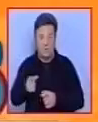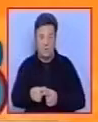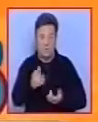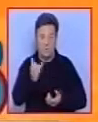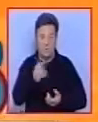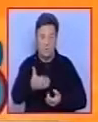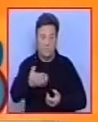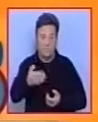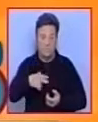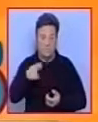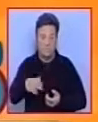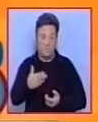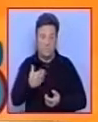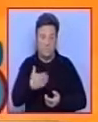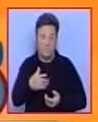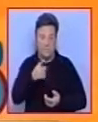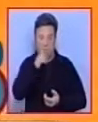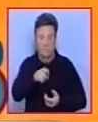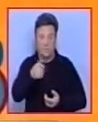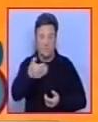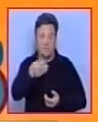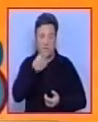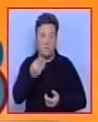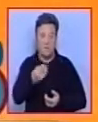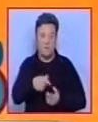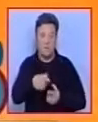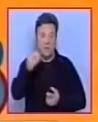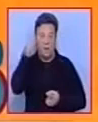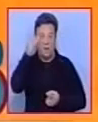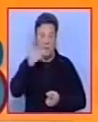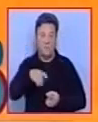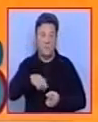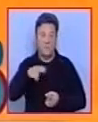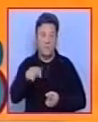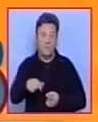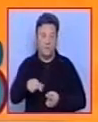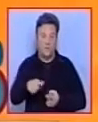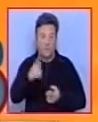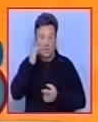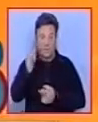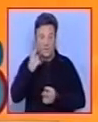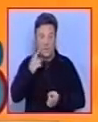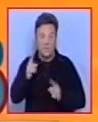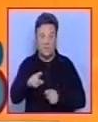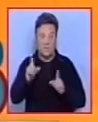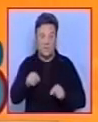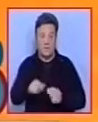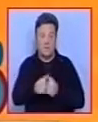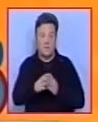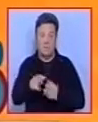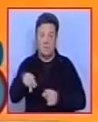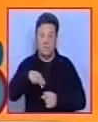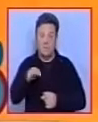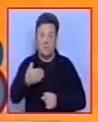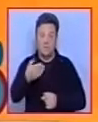Em 2017, Portugal irá eleger as 7 maravilhas aldeias de Portugal. Com esta iniciativa, regressa também a distinção das